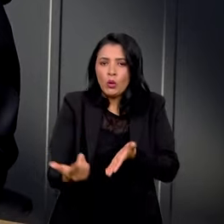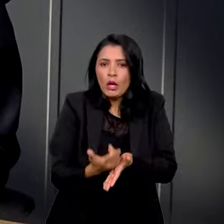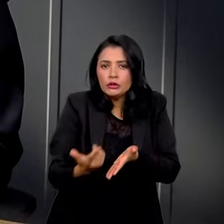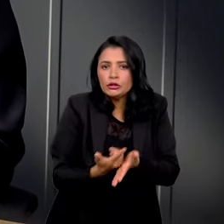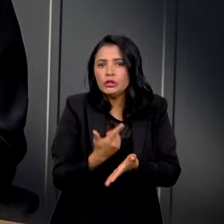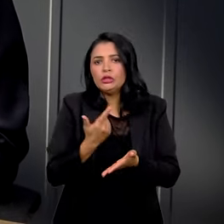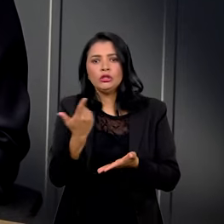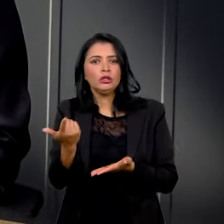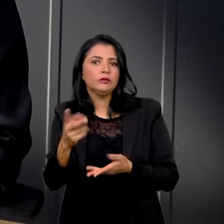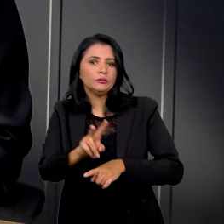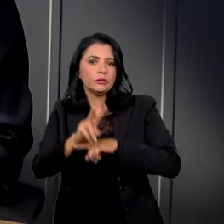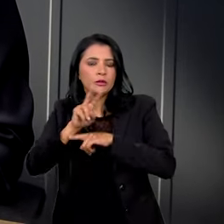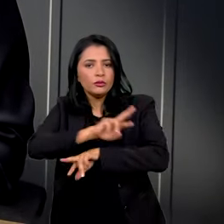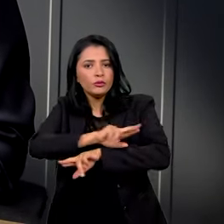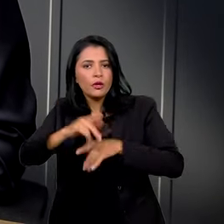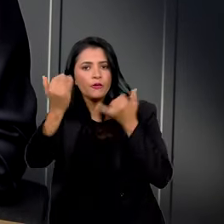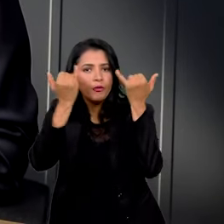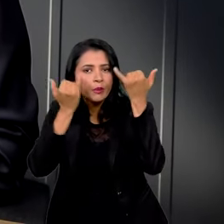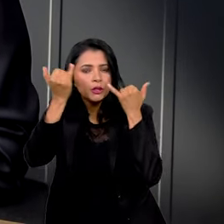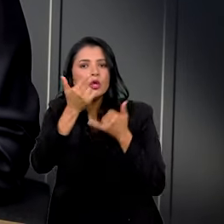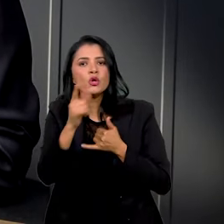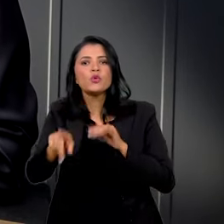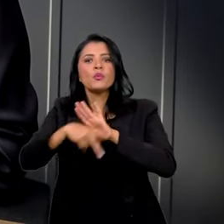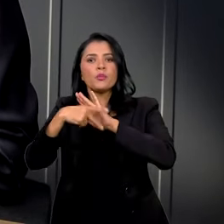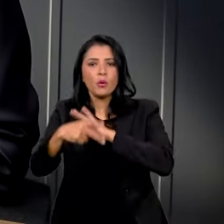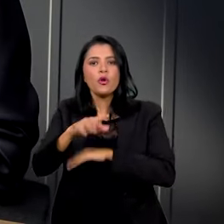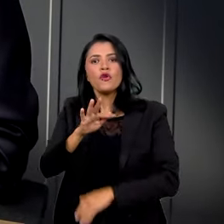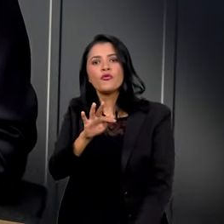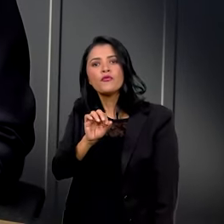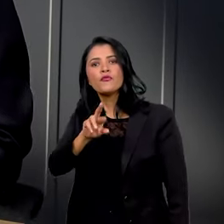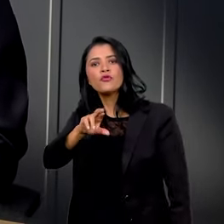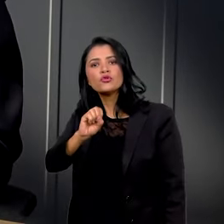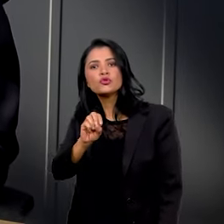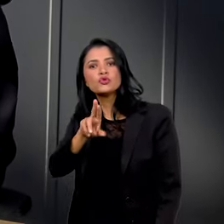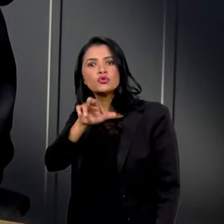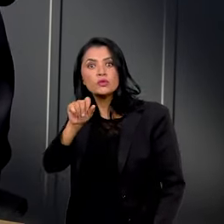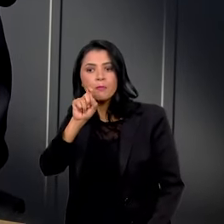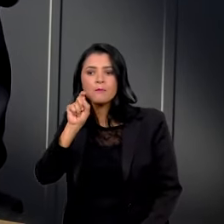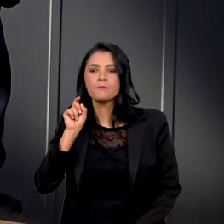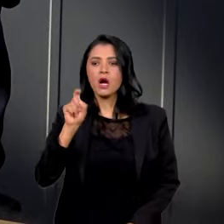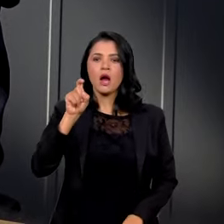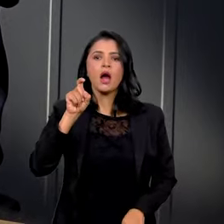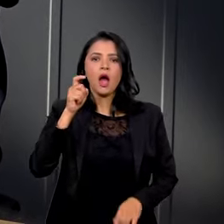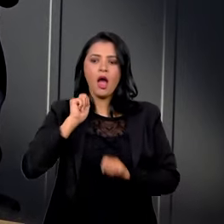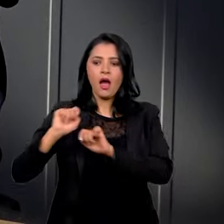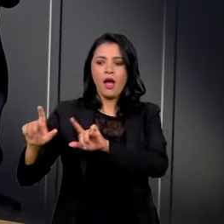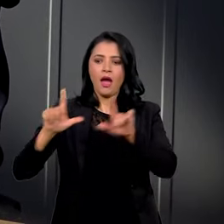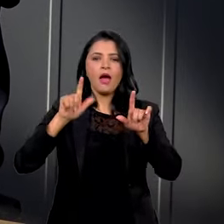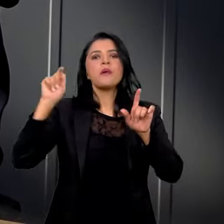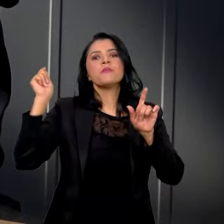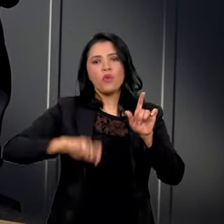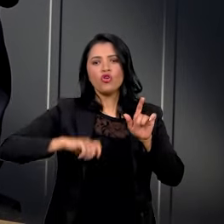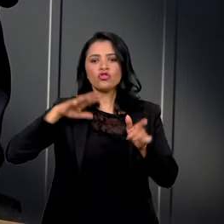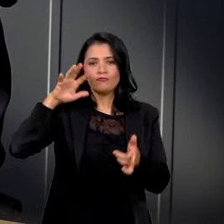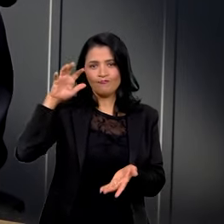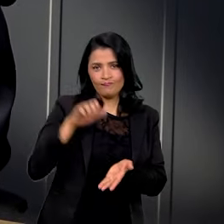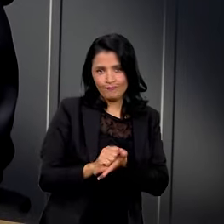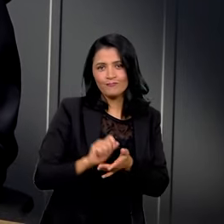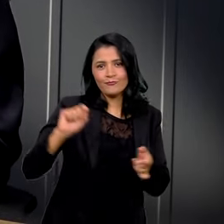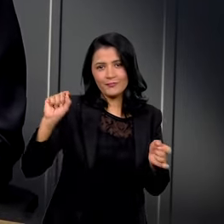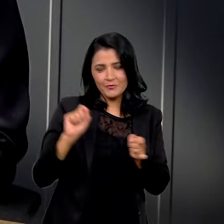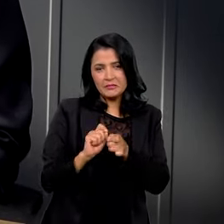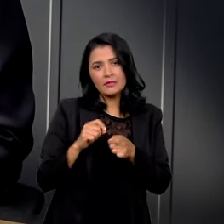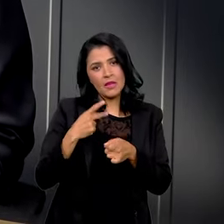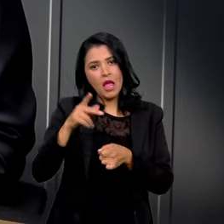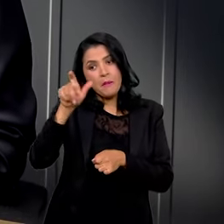cofinanciamento e um específico né que chama assim for suas então clicando nesse for suas aí já é possível fazer um cadastro né